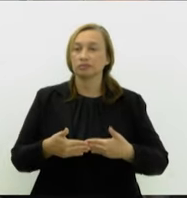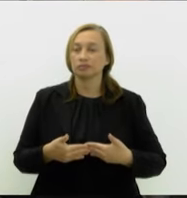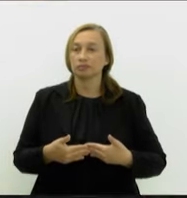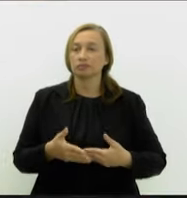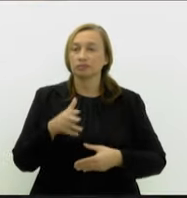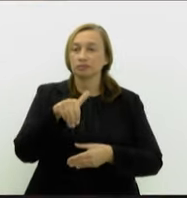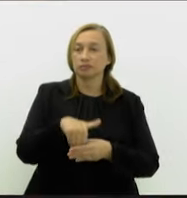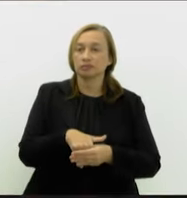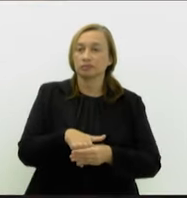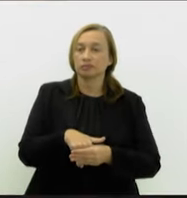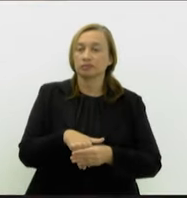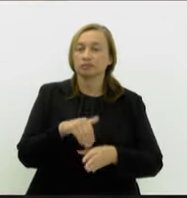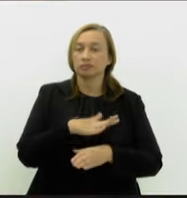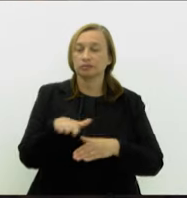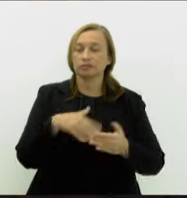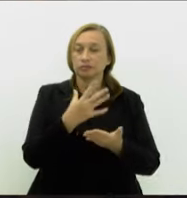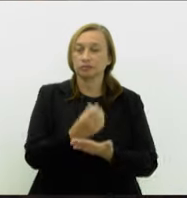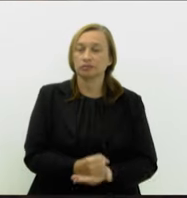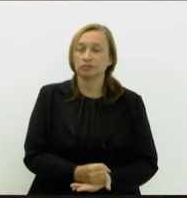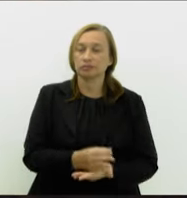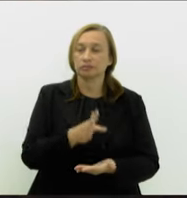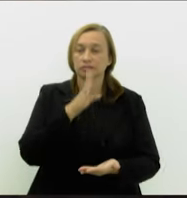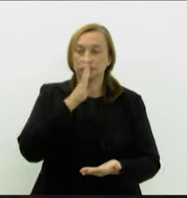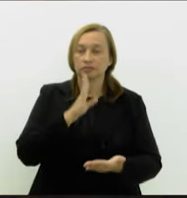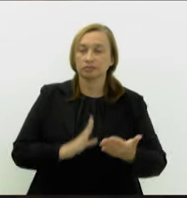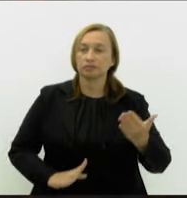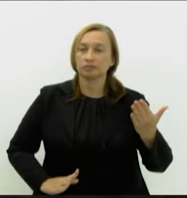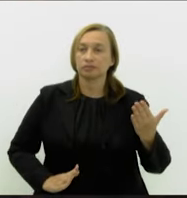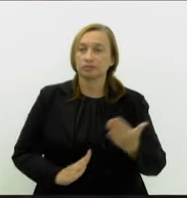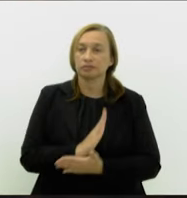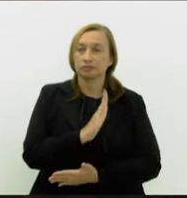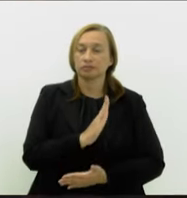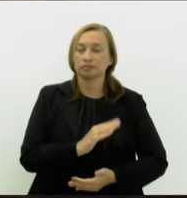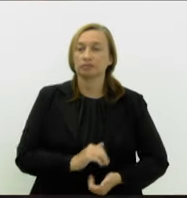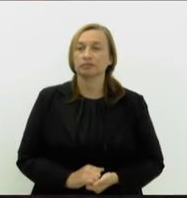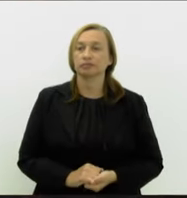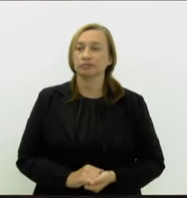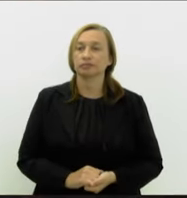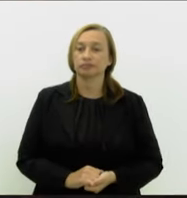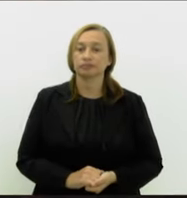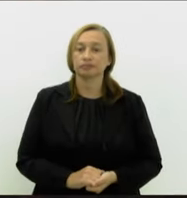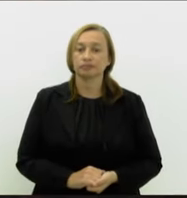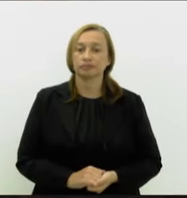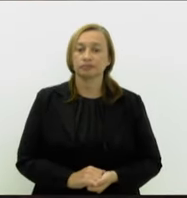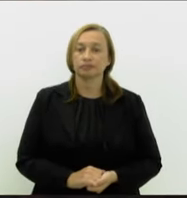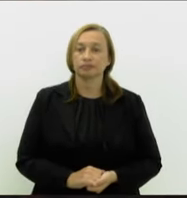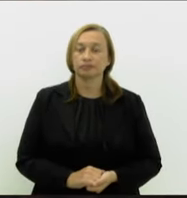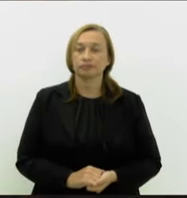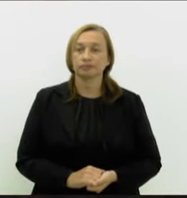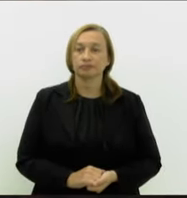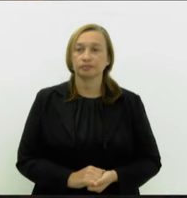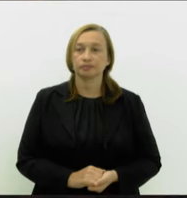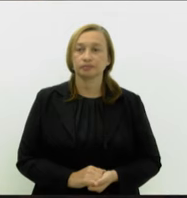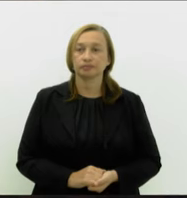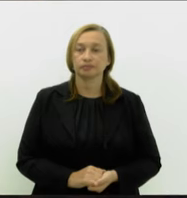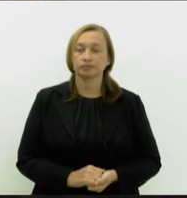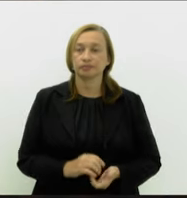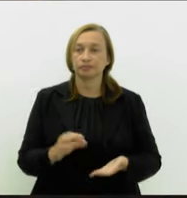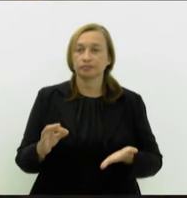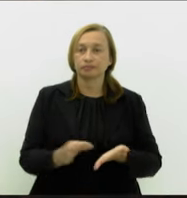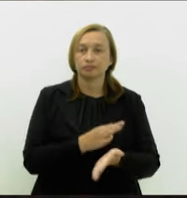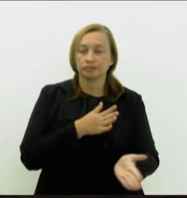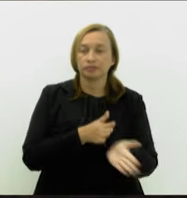em votação, todos que aprovam, permaneçam como estão, aprovado, vai ao